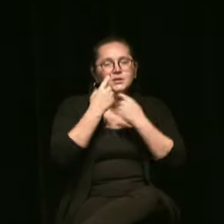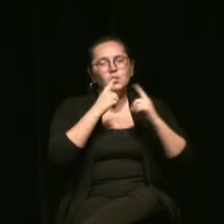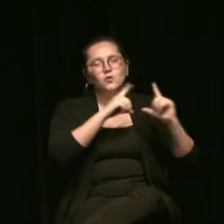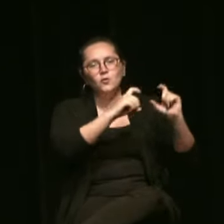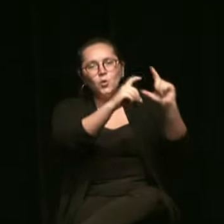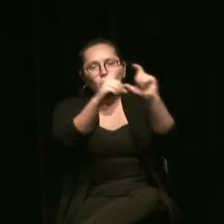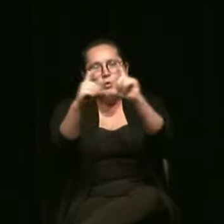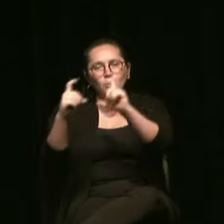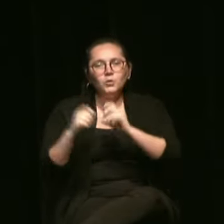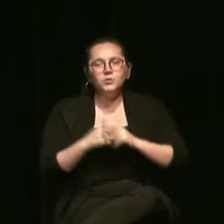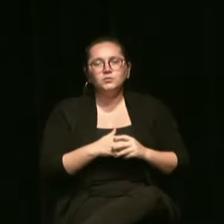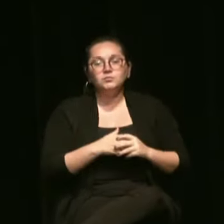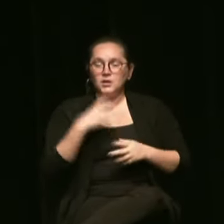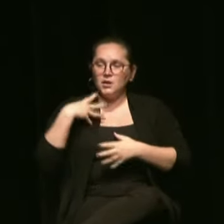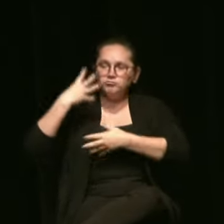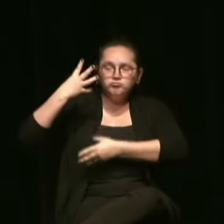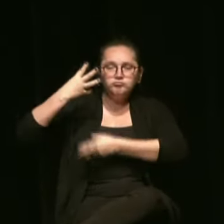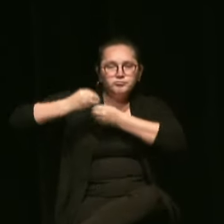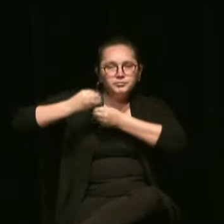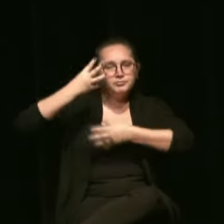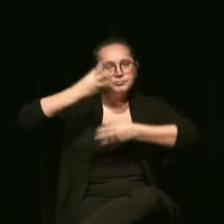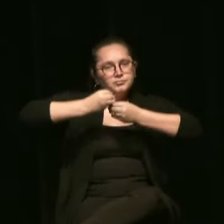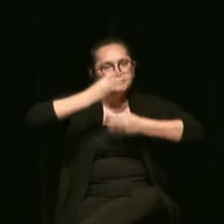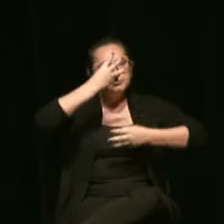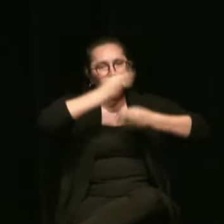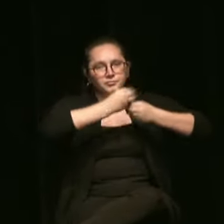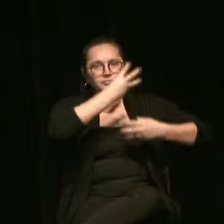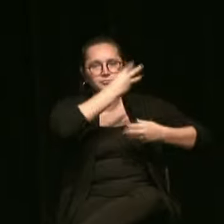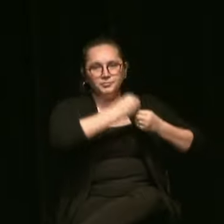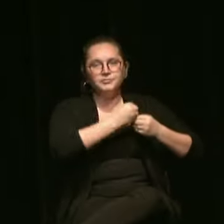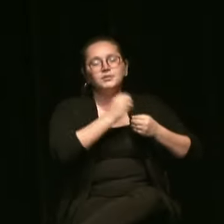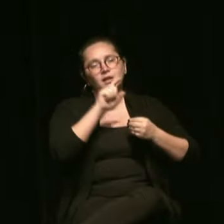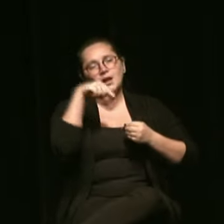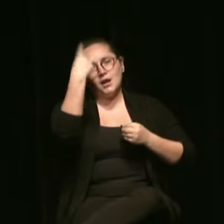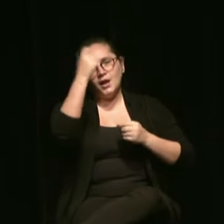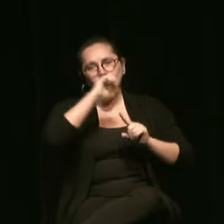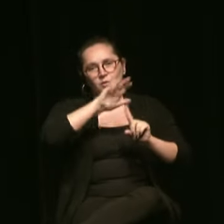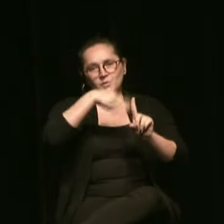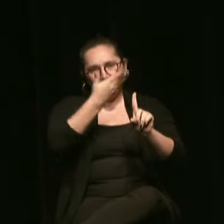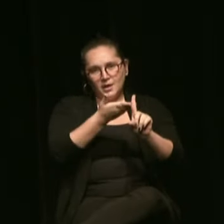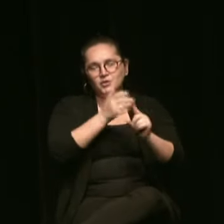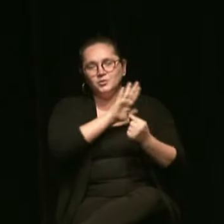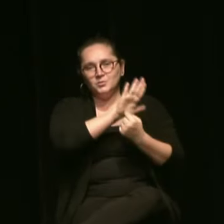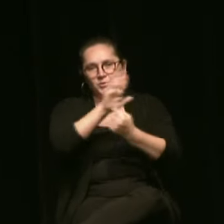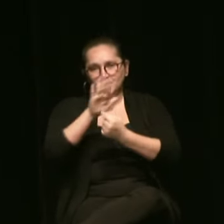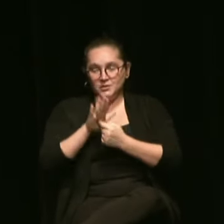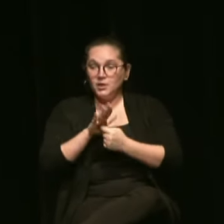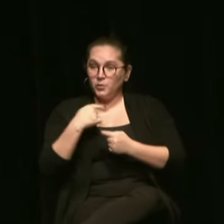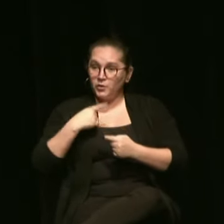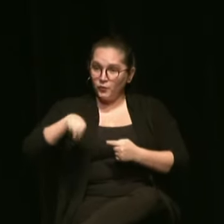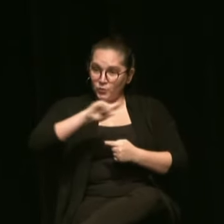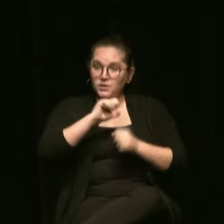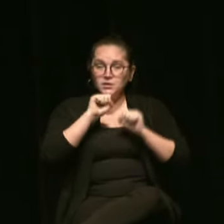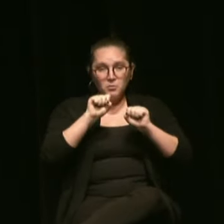são complementares ao material da exposição. Eu convido que vocês acessem